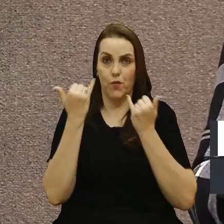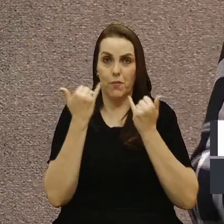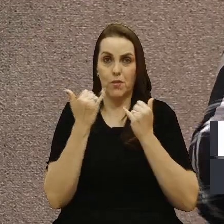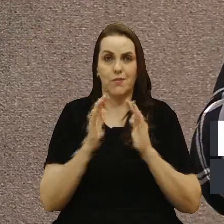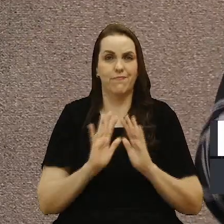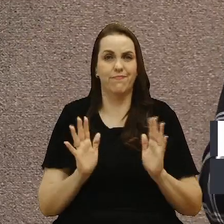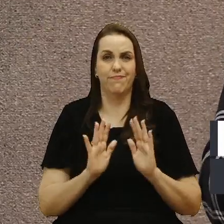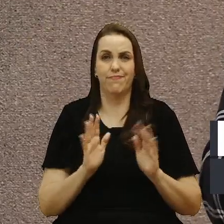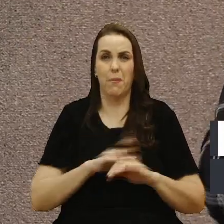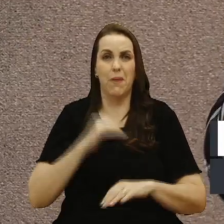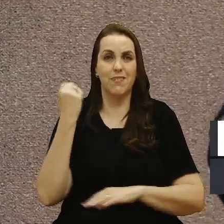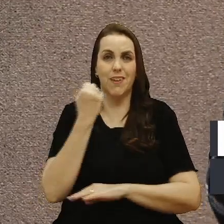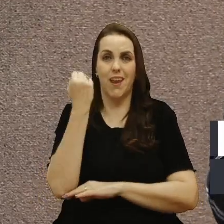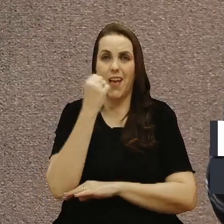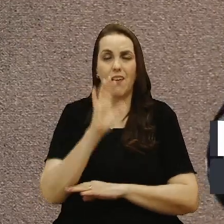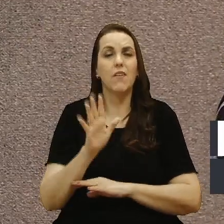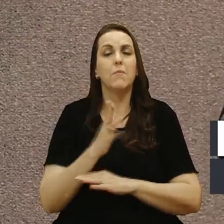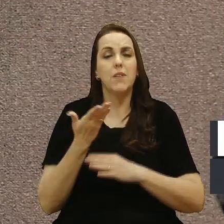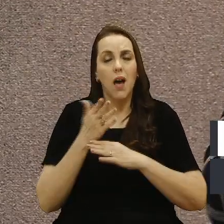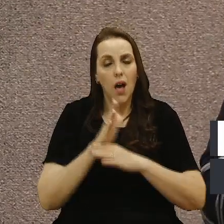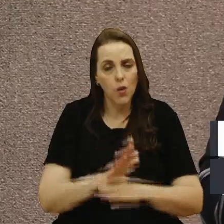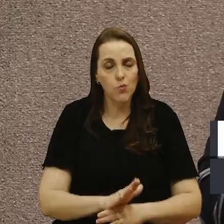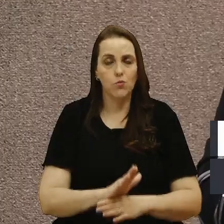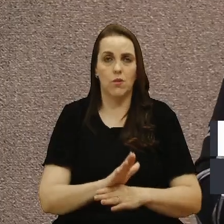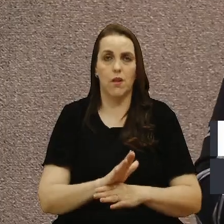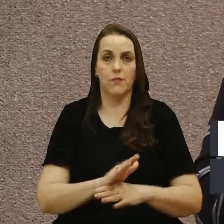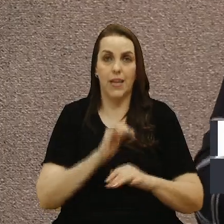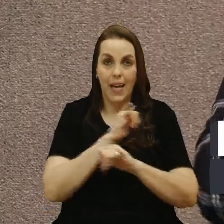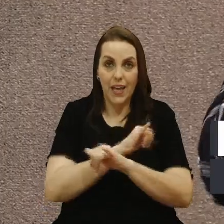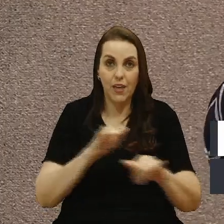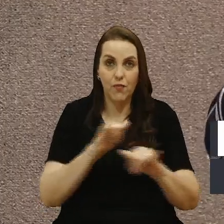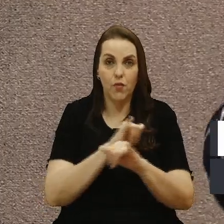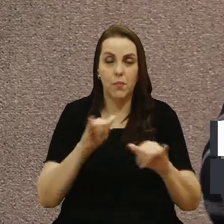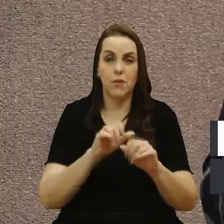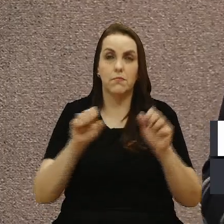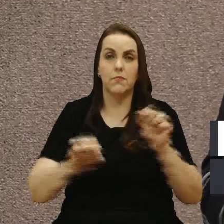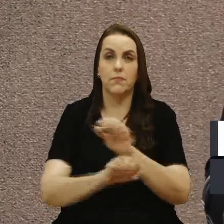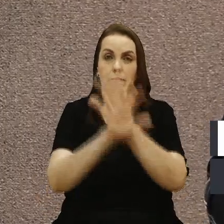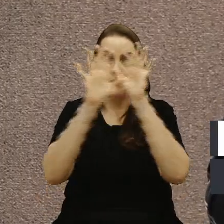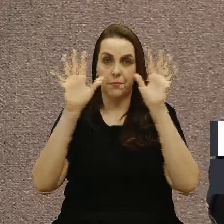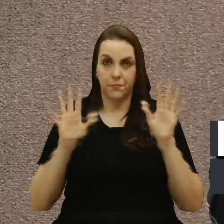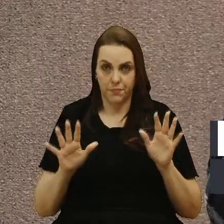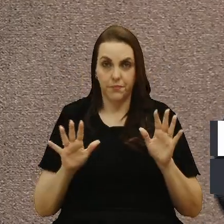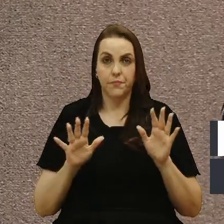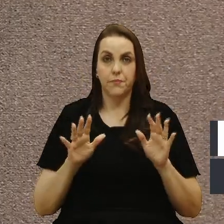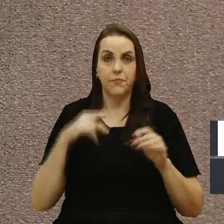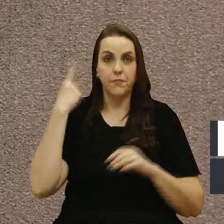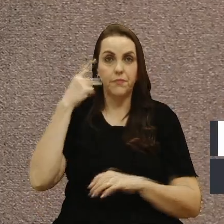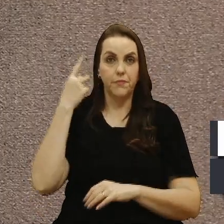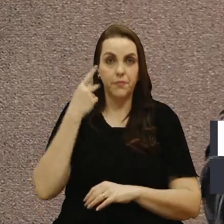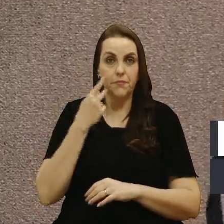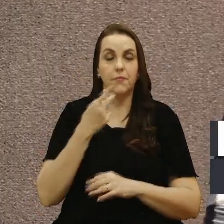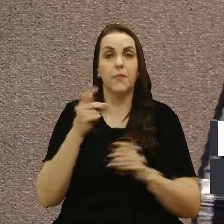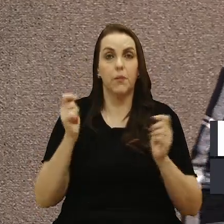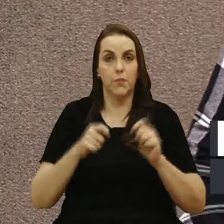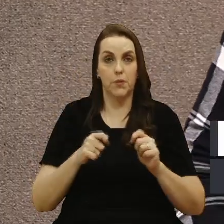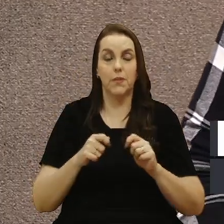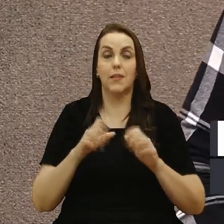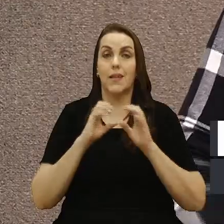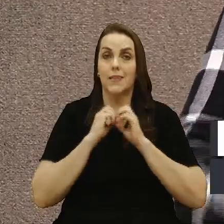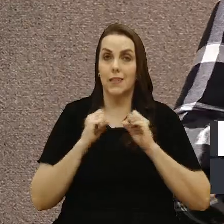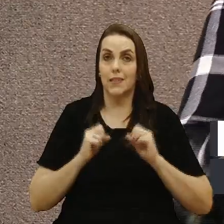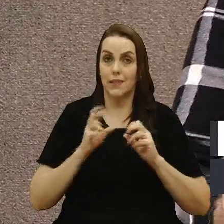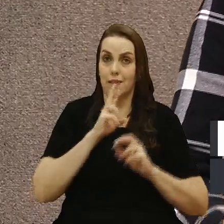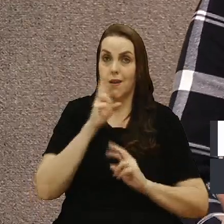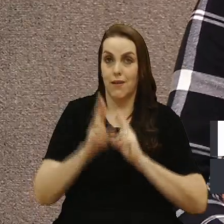agrava a situação e não contribui. O que contribui é a informação vir à tona, a informação ser trazida para os vereadores, para que a Secretaria tenha a oportunidade de responder